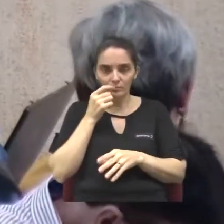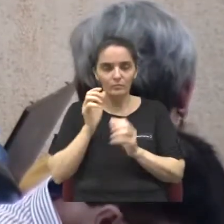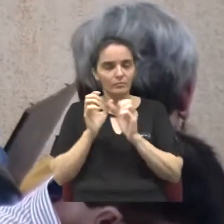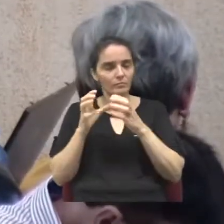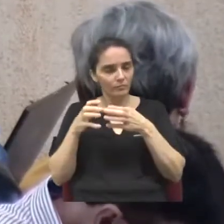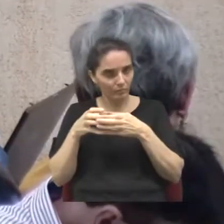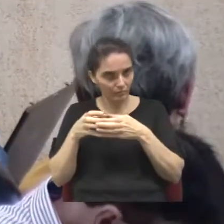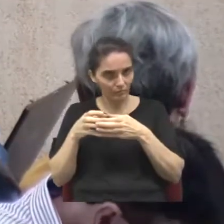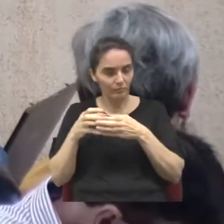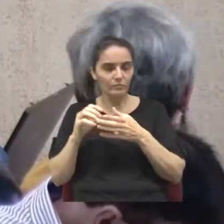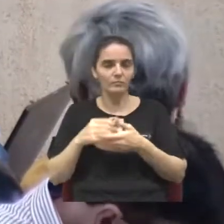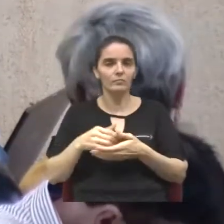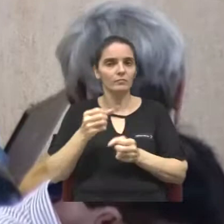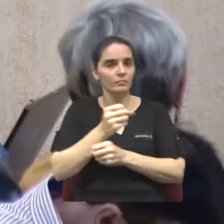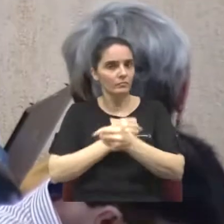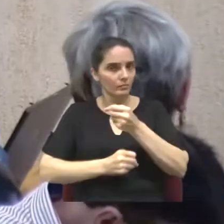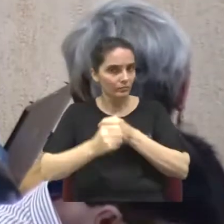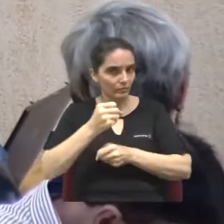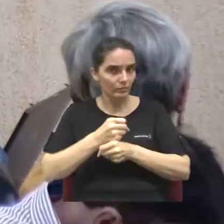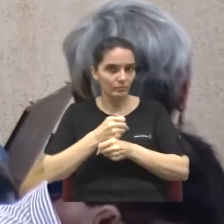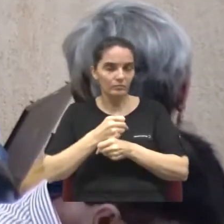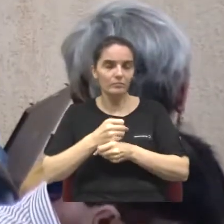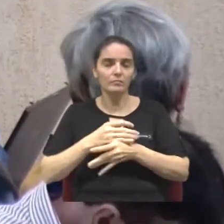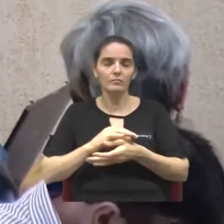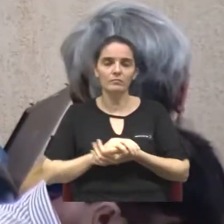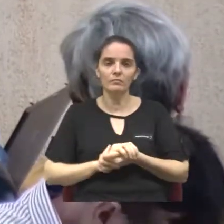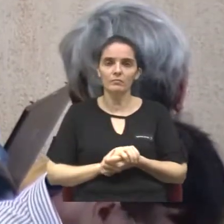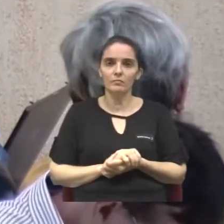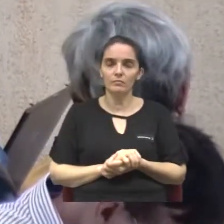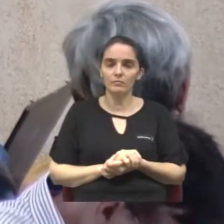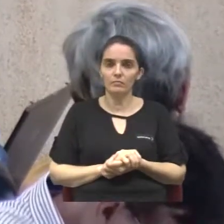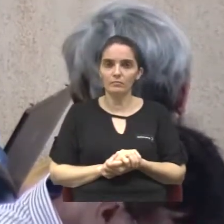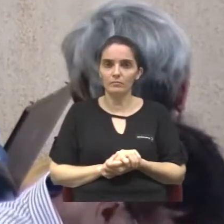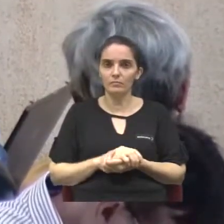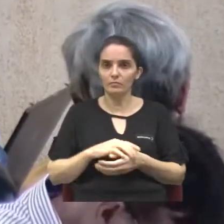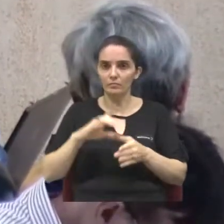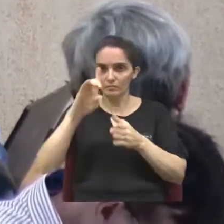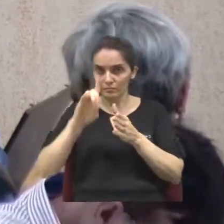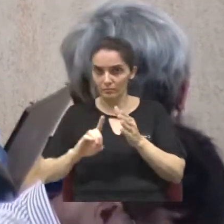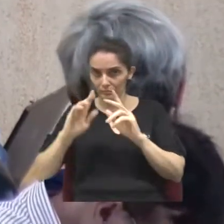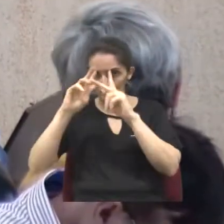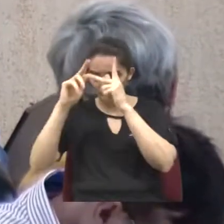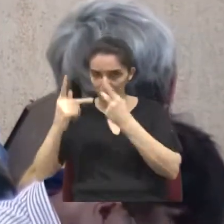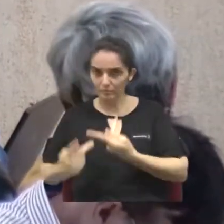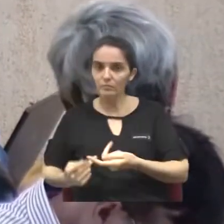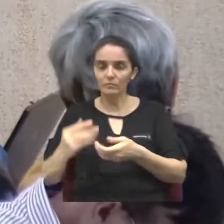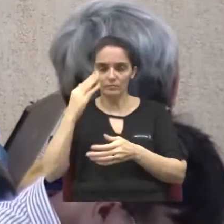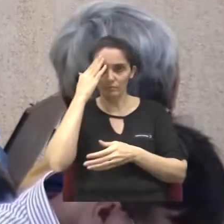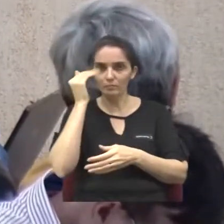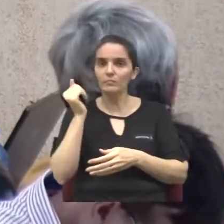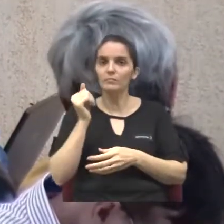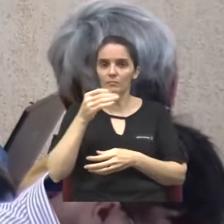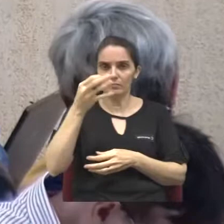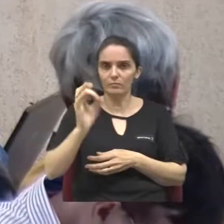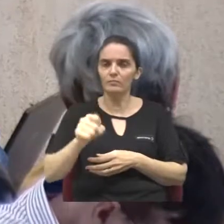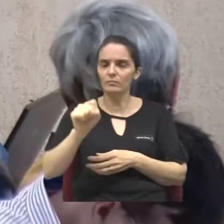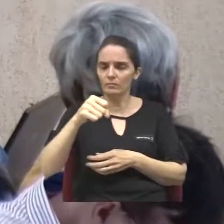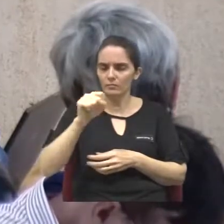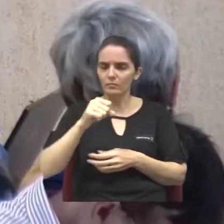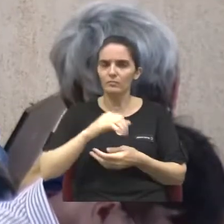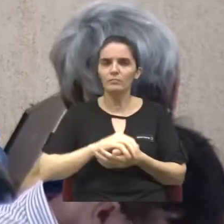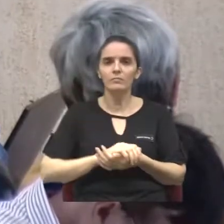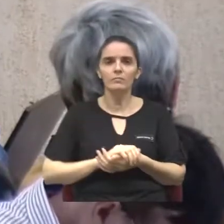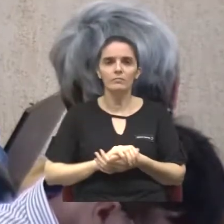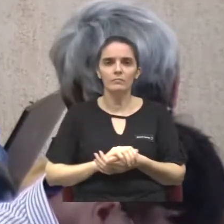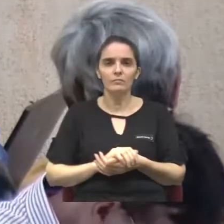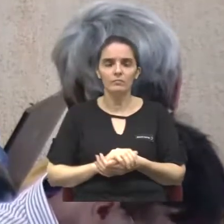comissão do ano passado, da gestão passada, da Direitos Humanos, até concordou e falou que seria até interessante. Então,